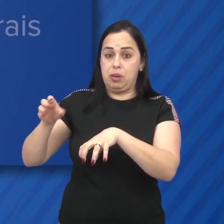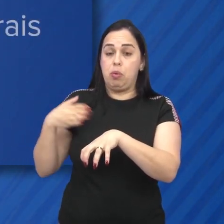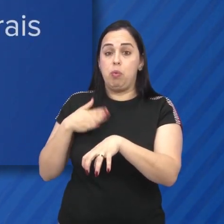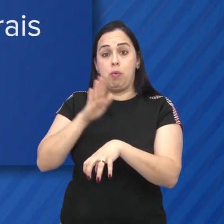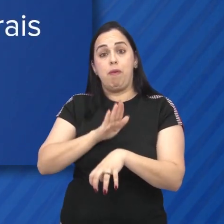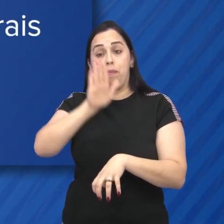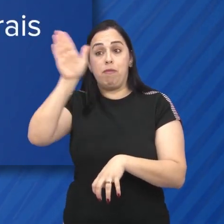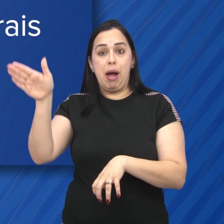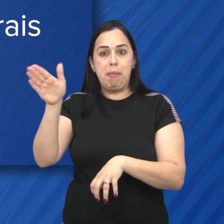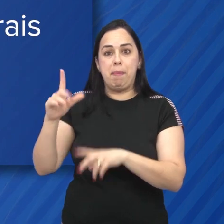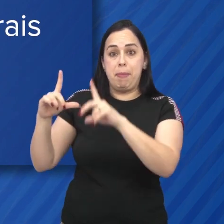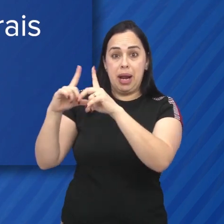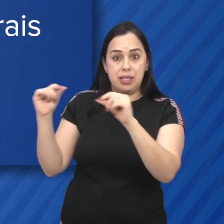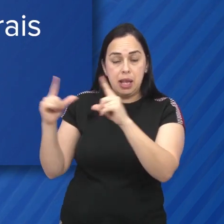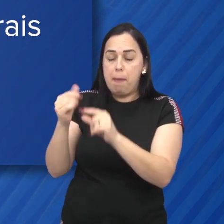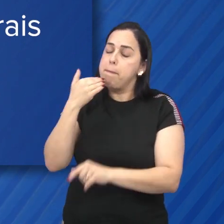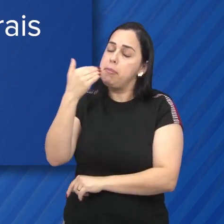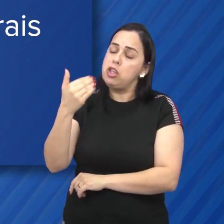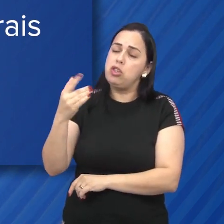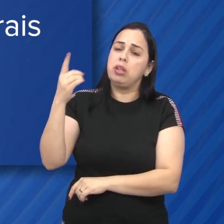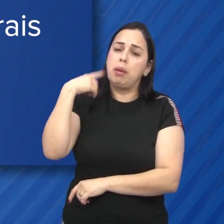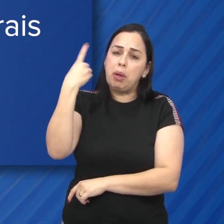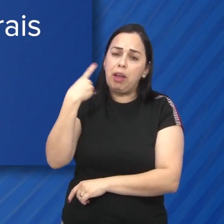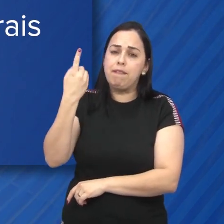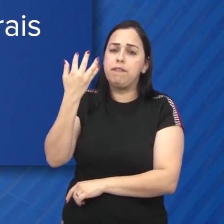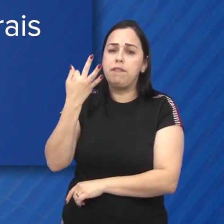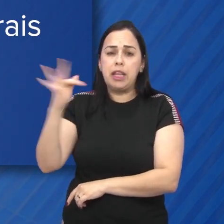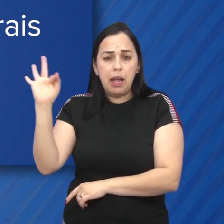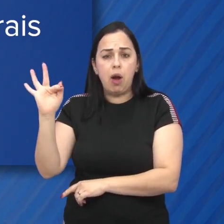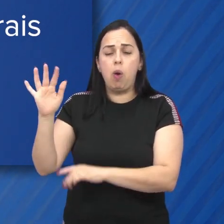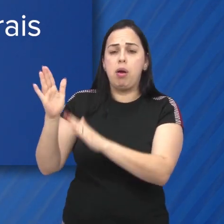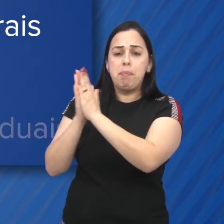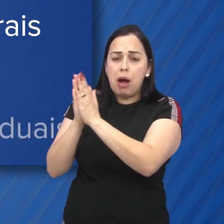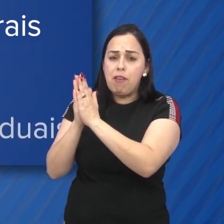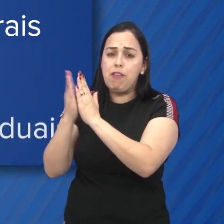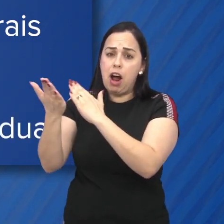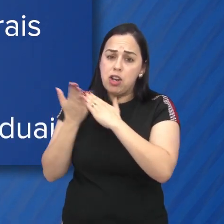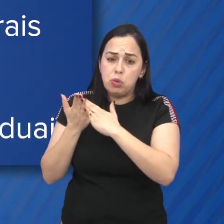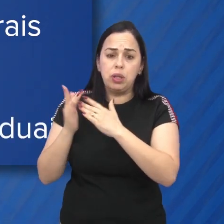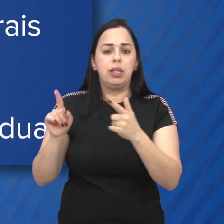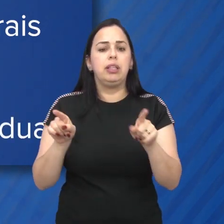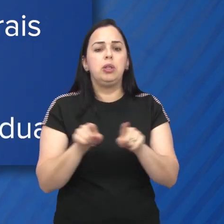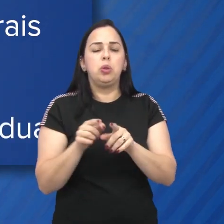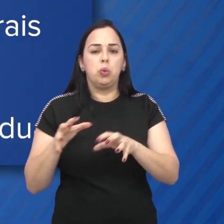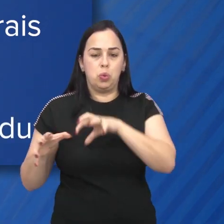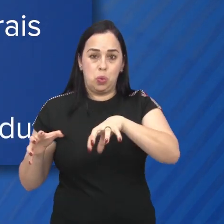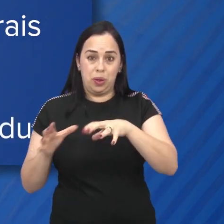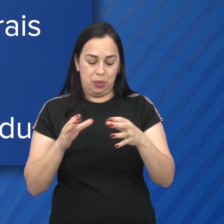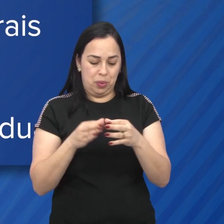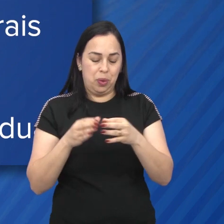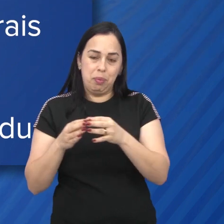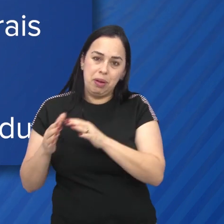grupos. Um iria para Brasília pedir apoio aos deputados federais e o outro para São Paulo para tentar apoio